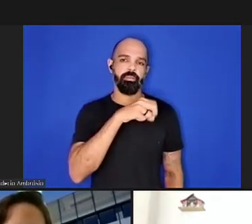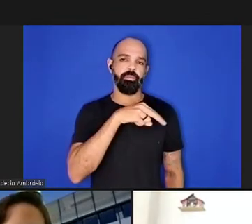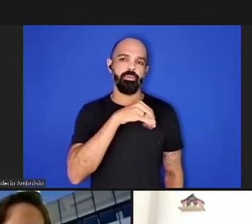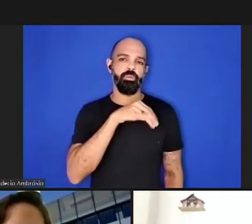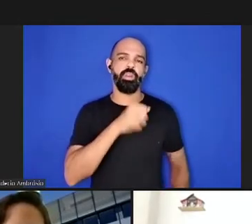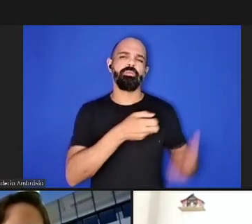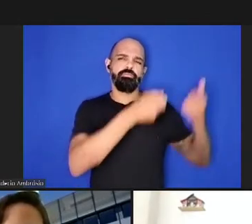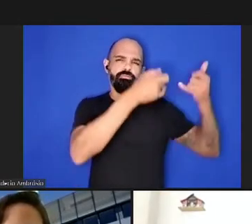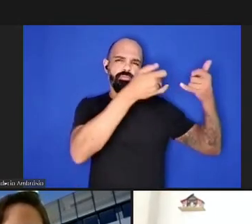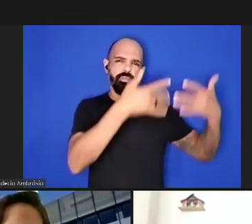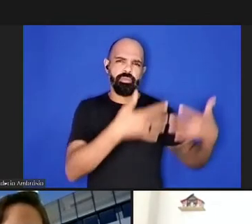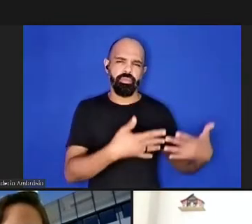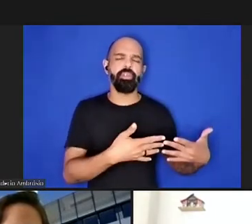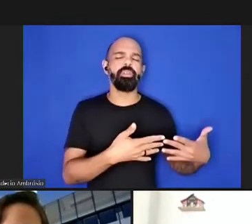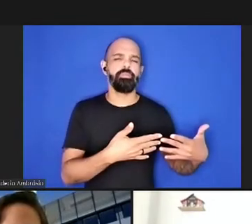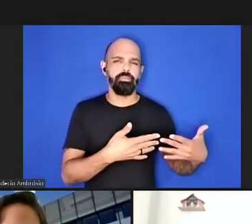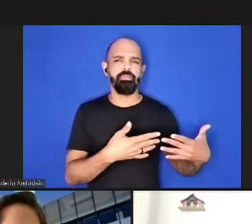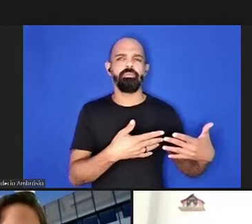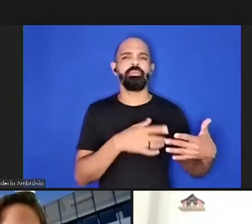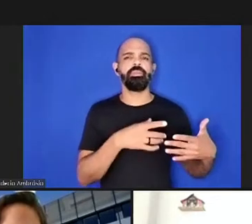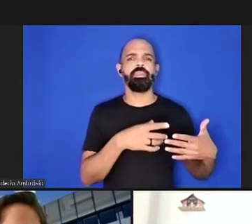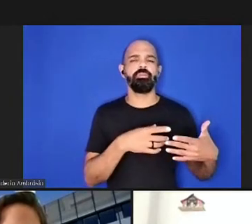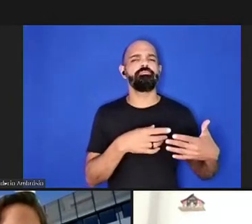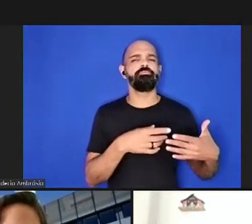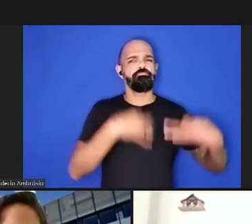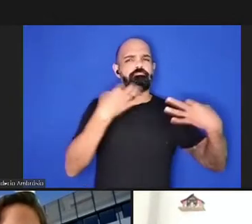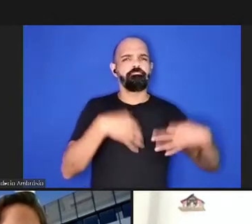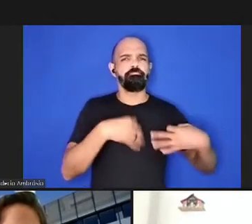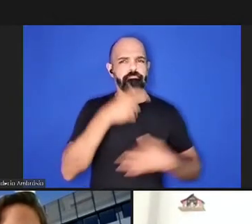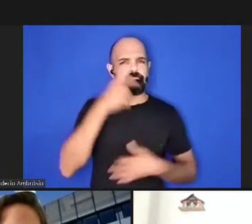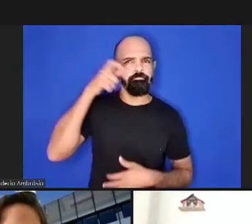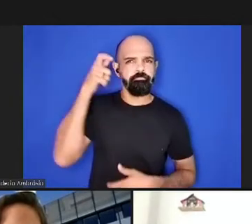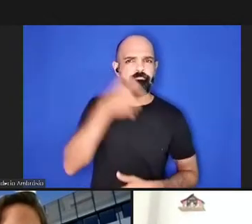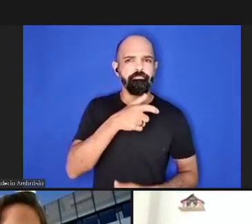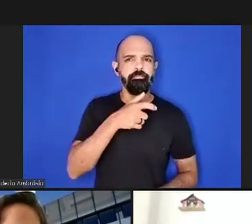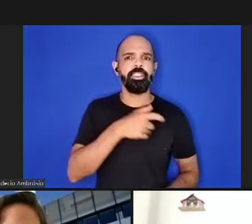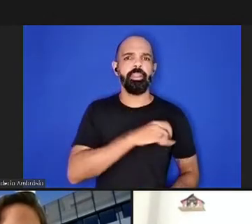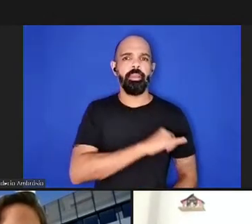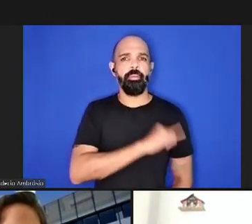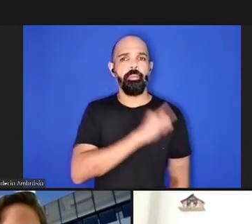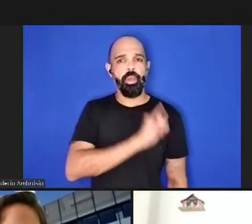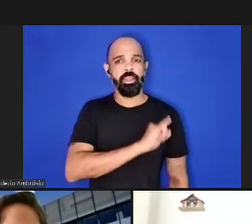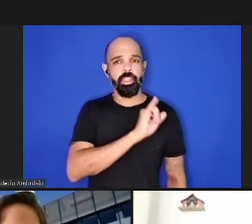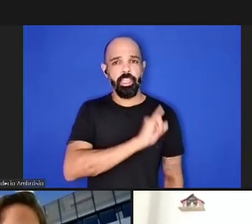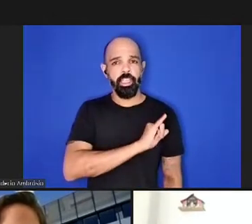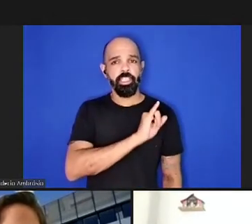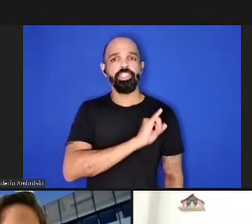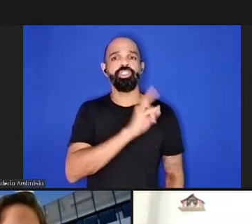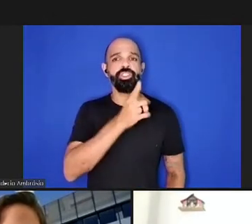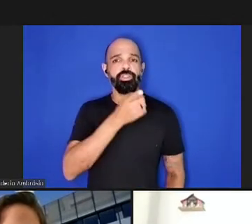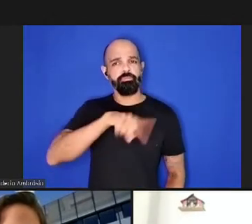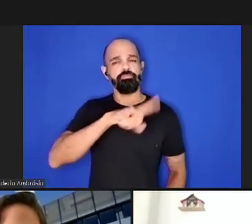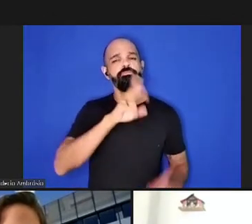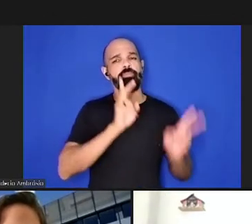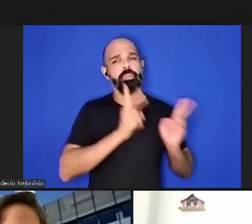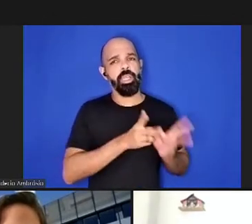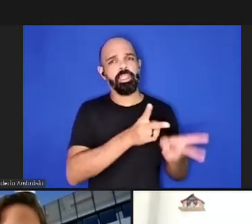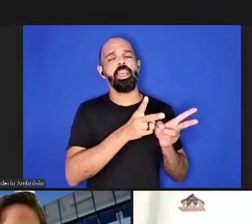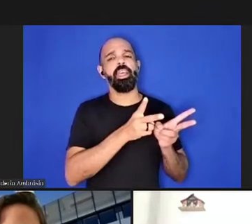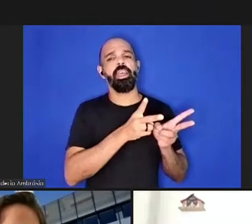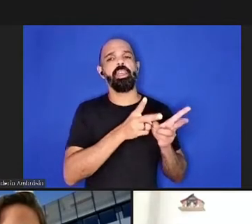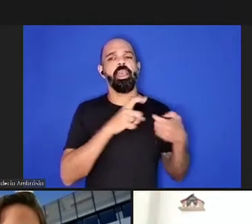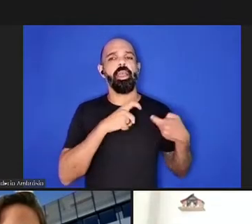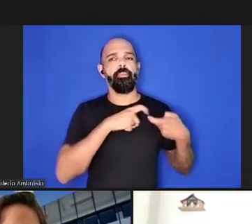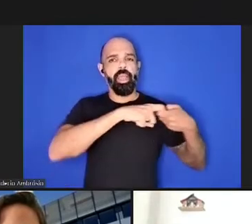muito profícua, muito interessante, é importante que a gente mantenha essa